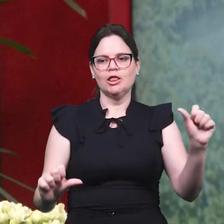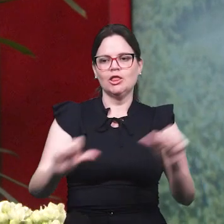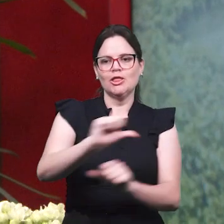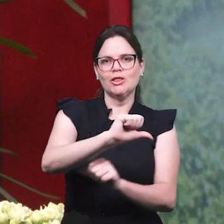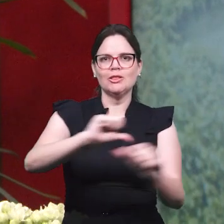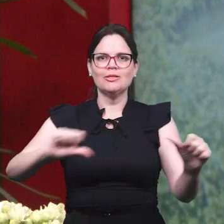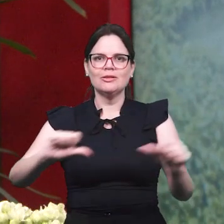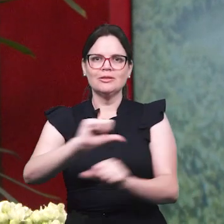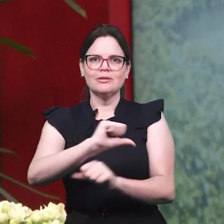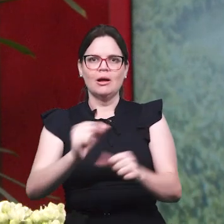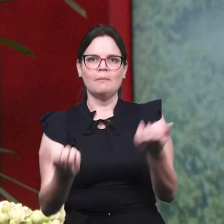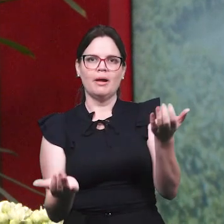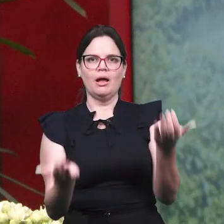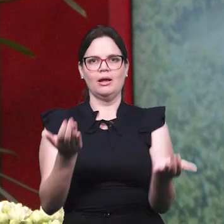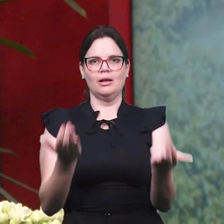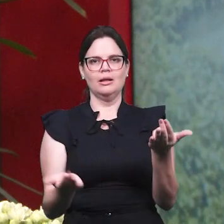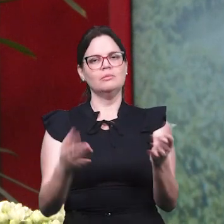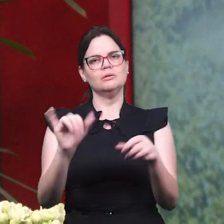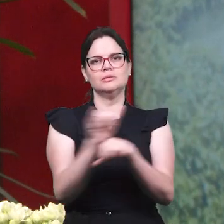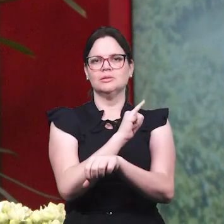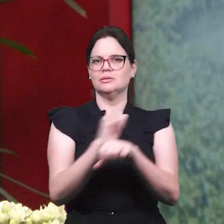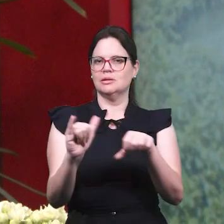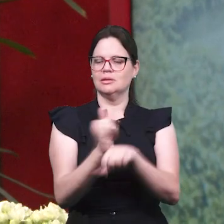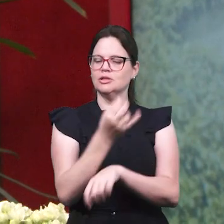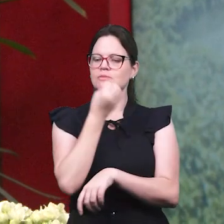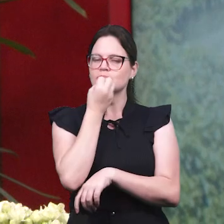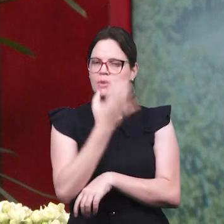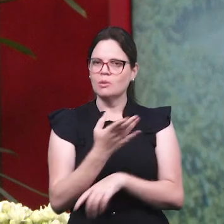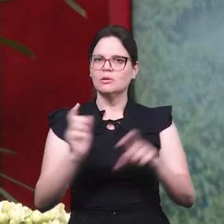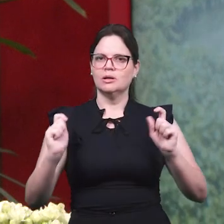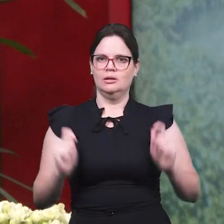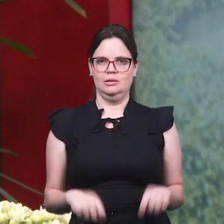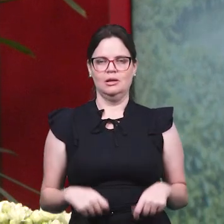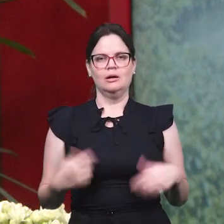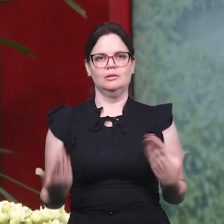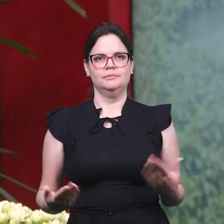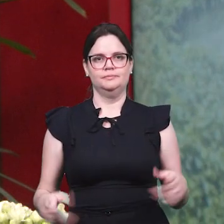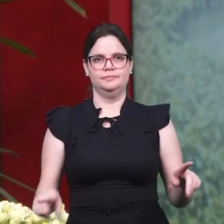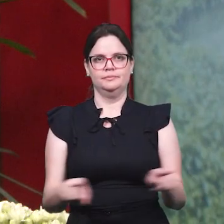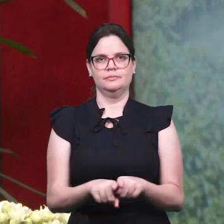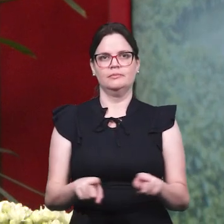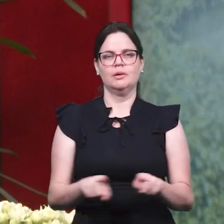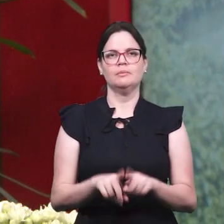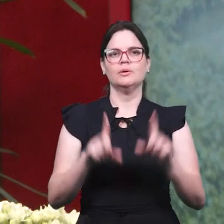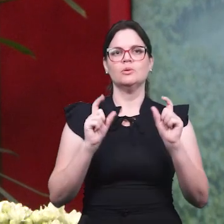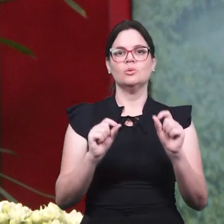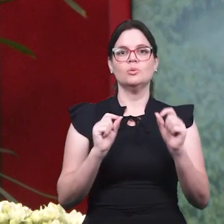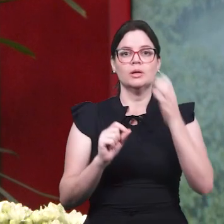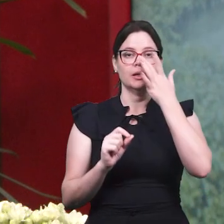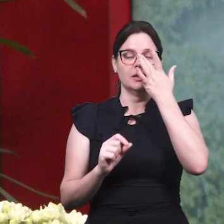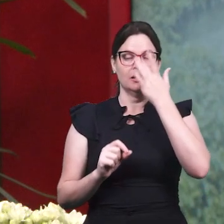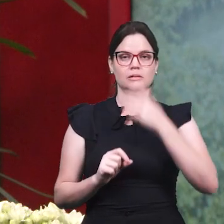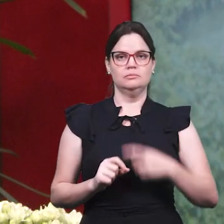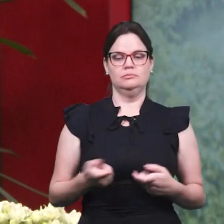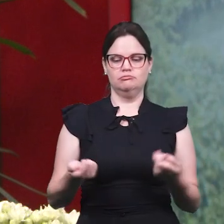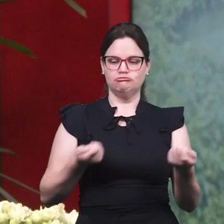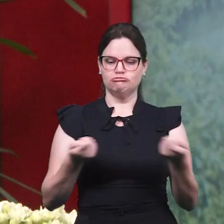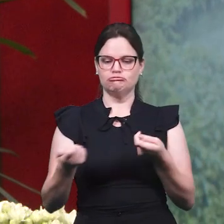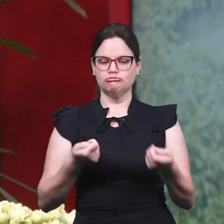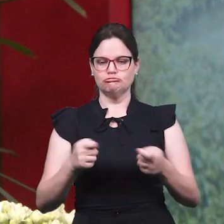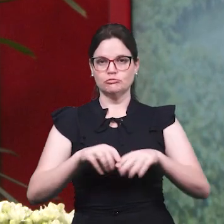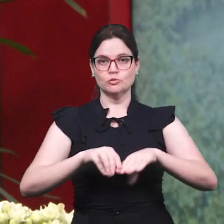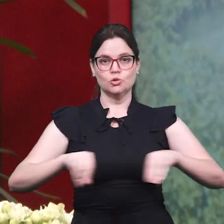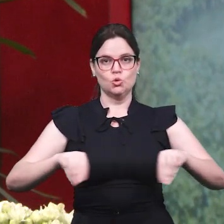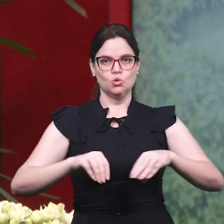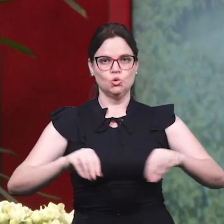de culturas são estratégias assim que são muito comuns, né? E o monitoramento também é desse solo,